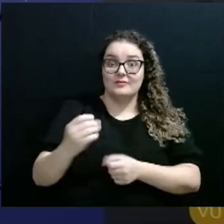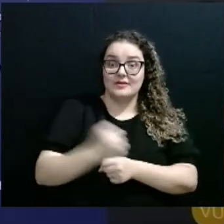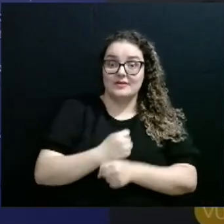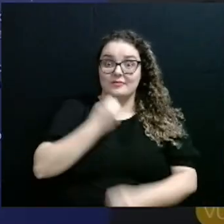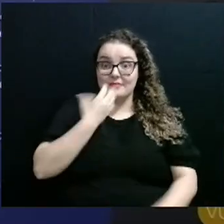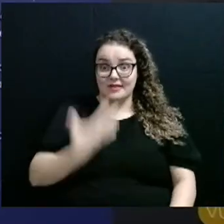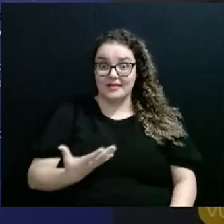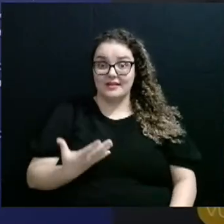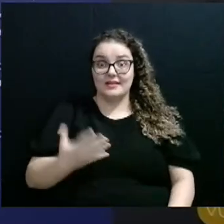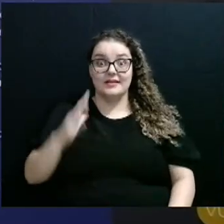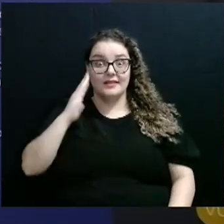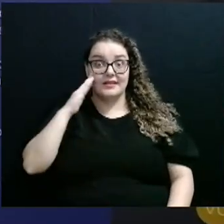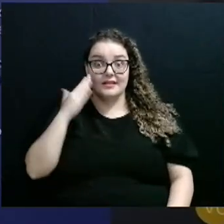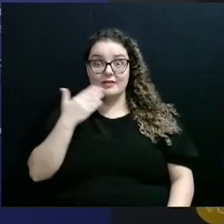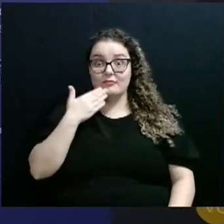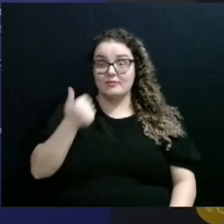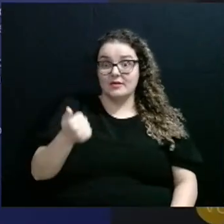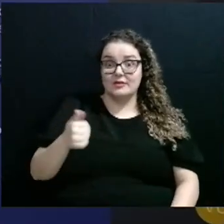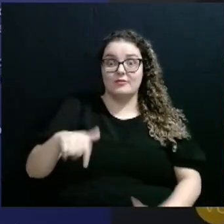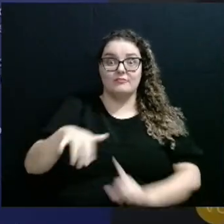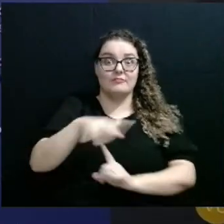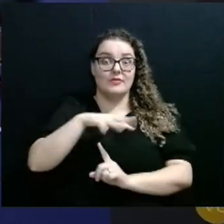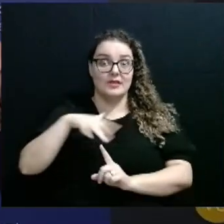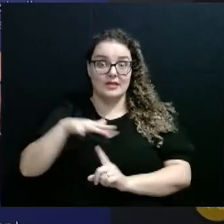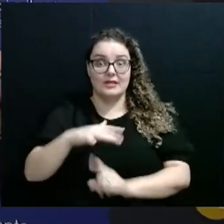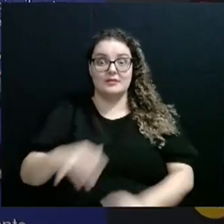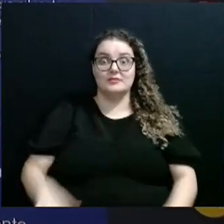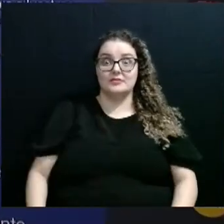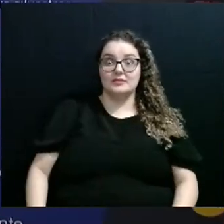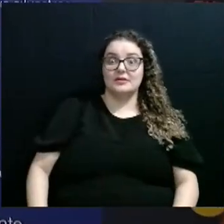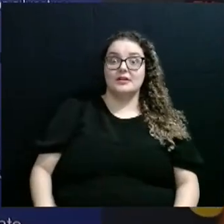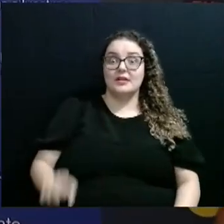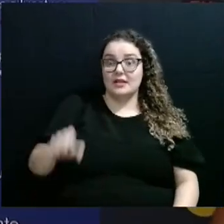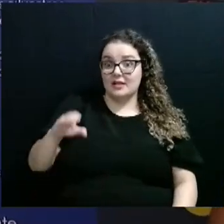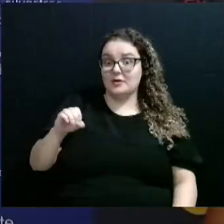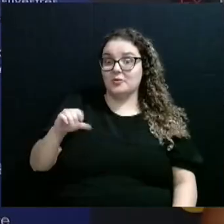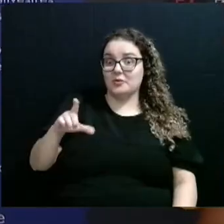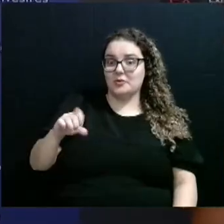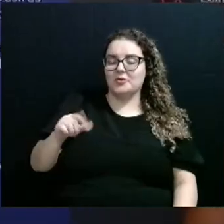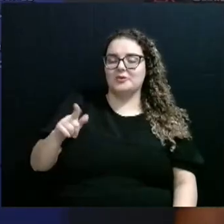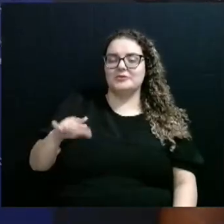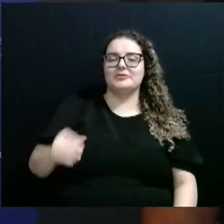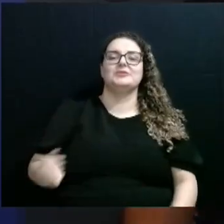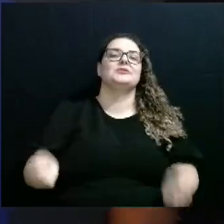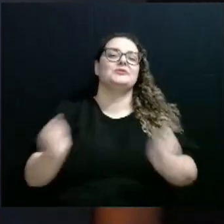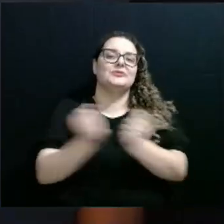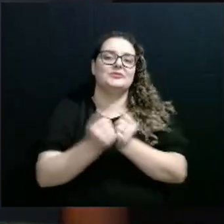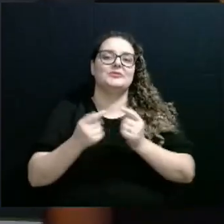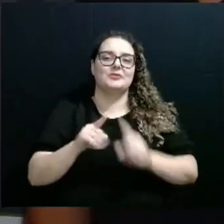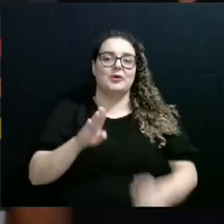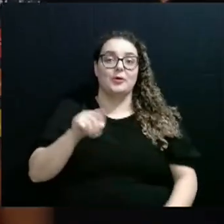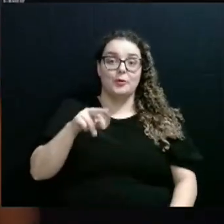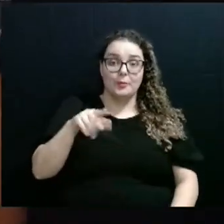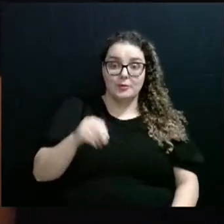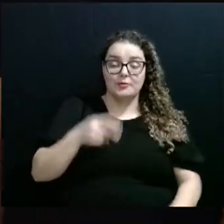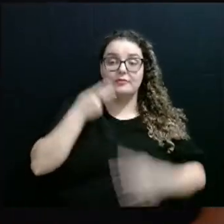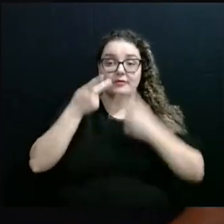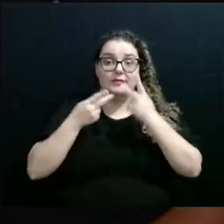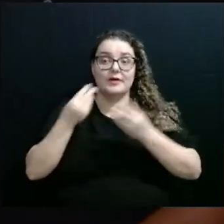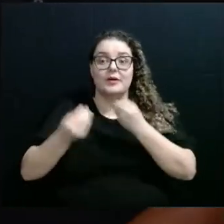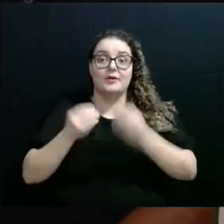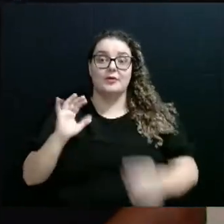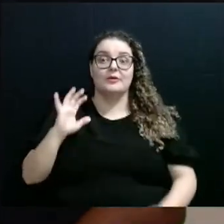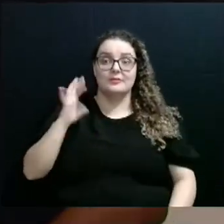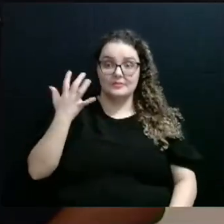sobre meio ambiente, sobre ecologia. Por isso eu estou aqui com o Bruno, que vai falar como vai funcionar,